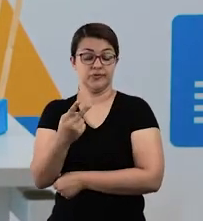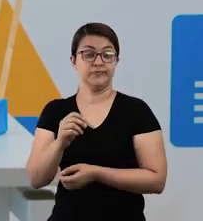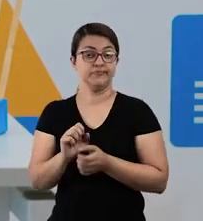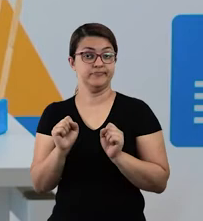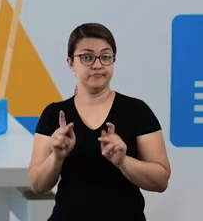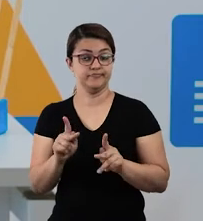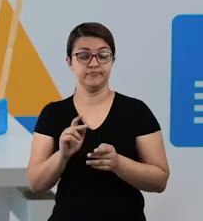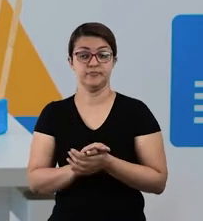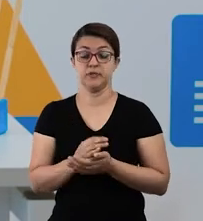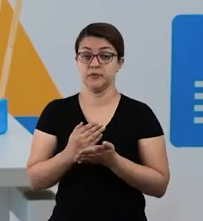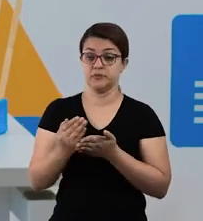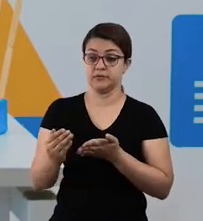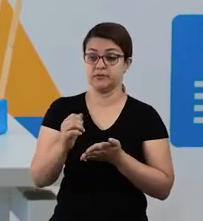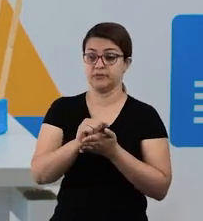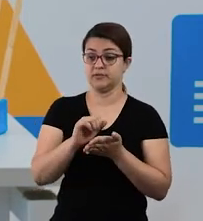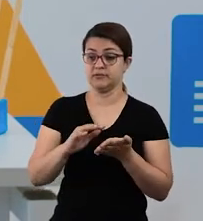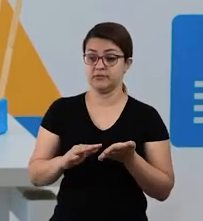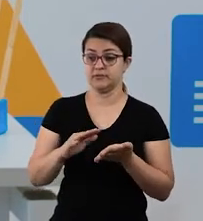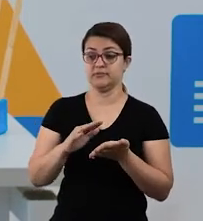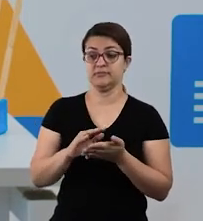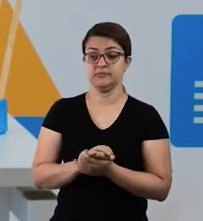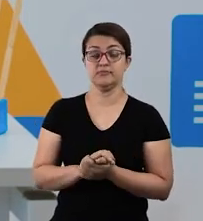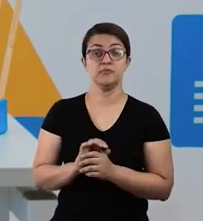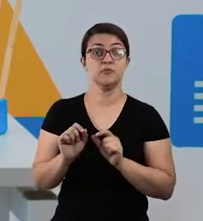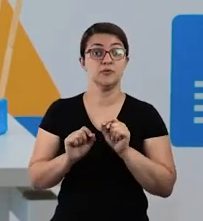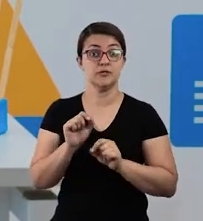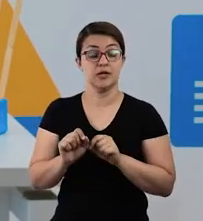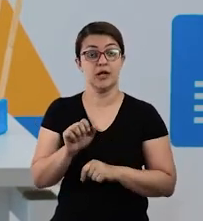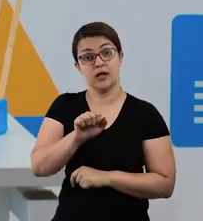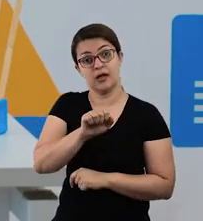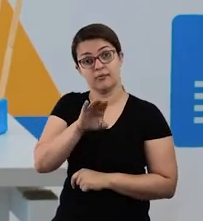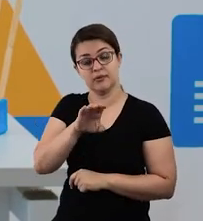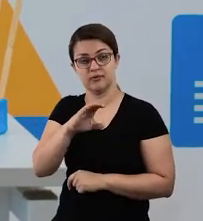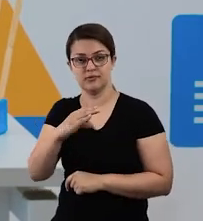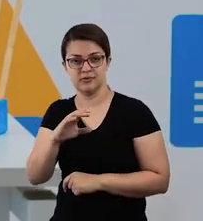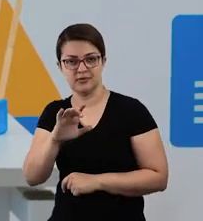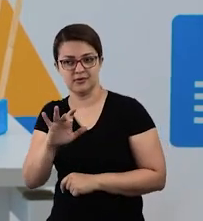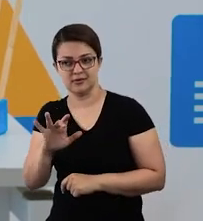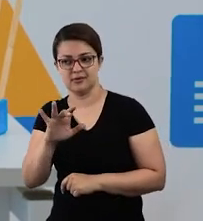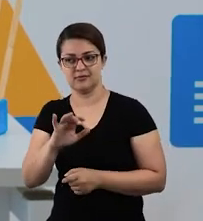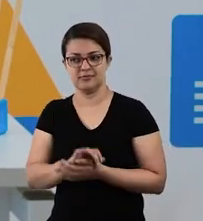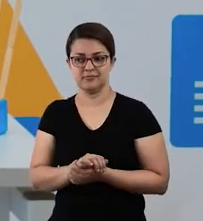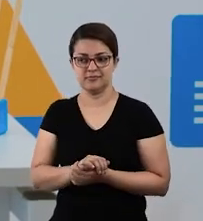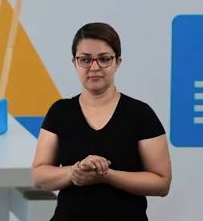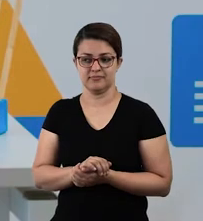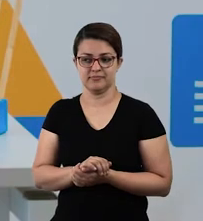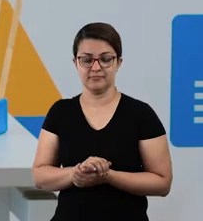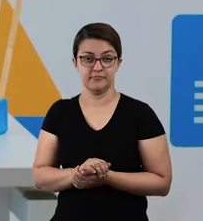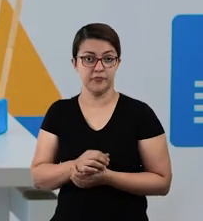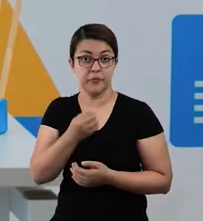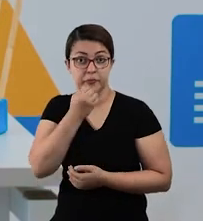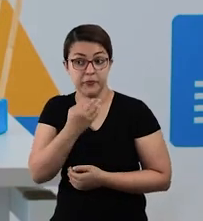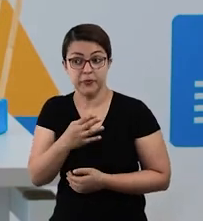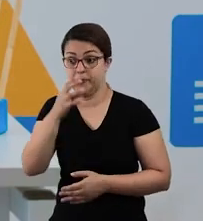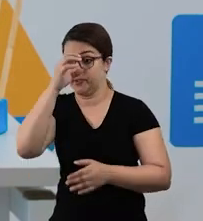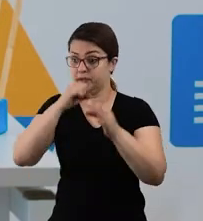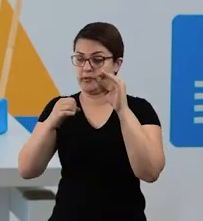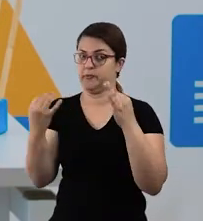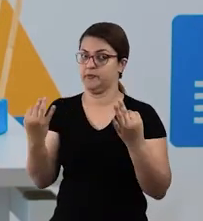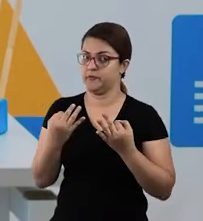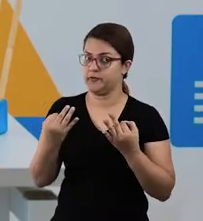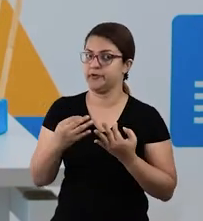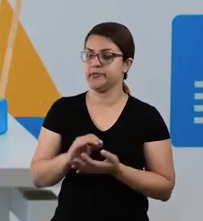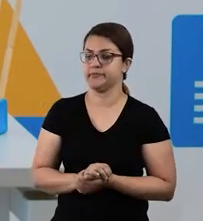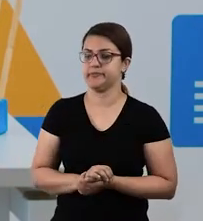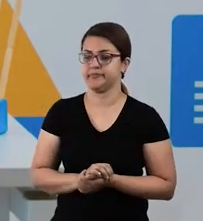Nós vamos começar aqui com a atividade novamente sobre o alfabeto, né? Vocês já estão ficando craques no alfabeto.